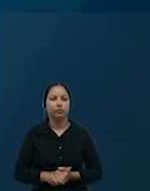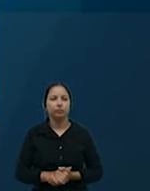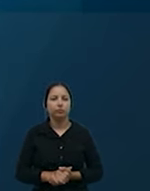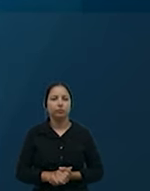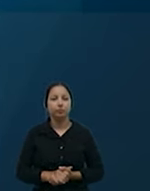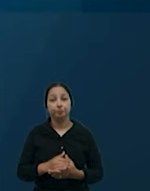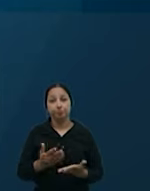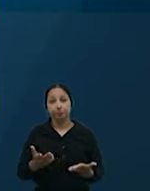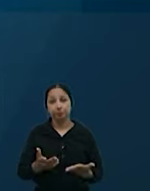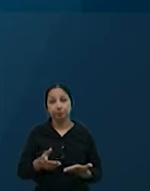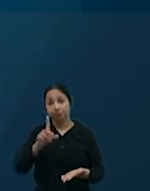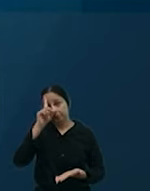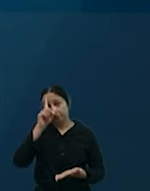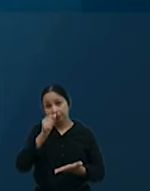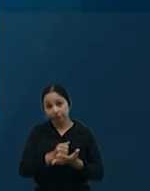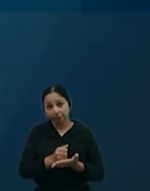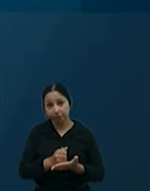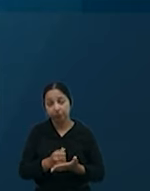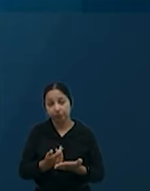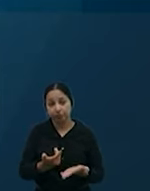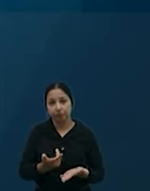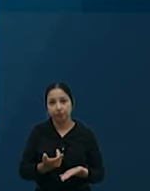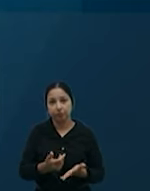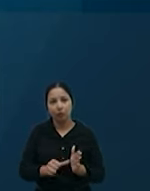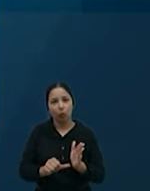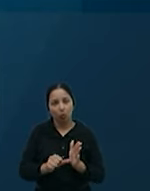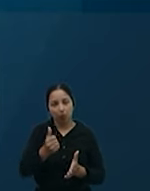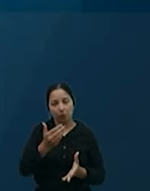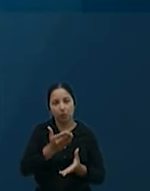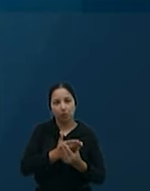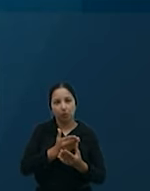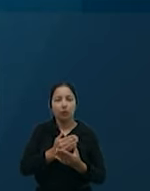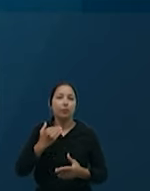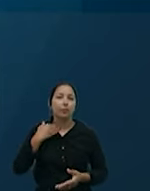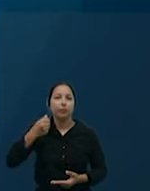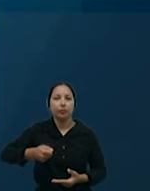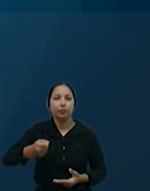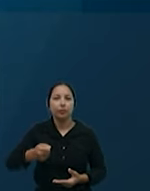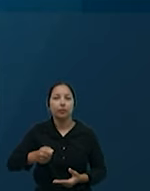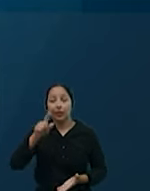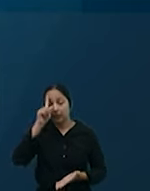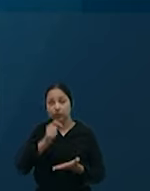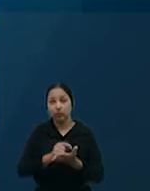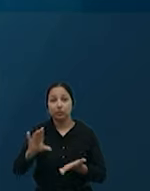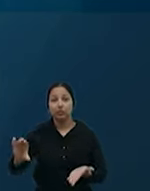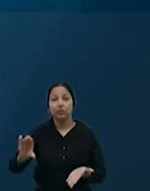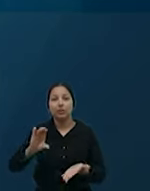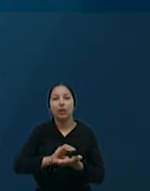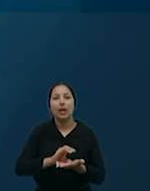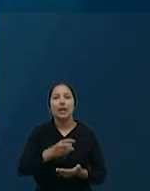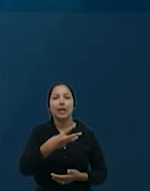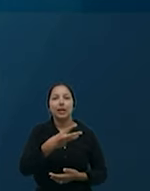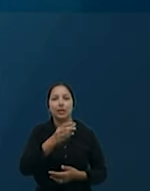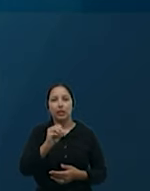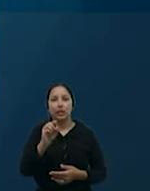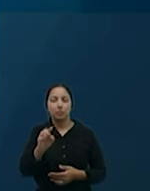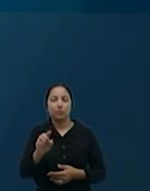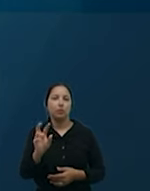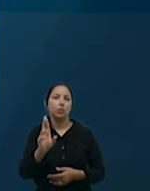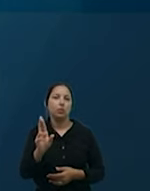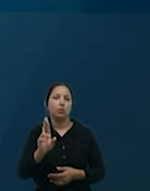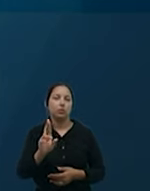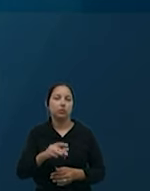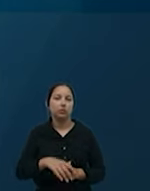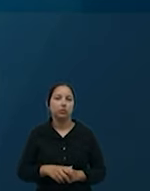juíza deu, nesse primeiro processo, ela fixou a indenização em R$ 30 mil. Esses 30 mil, e